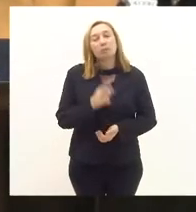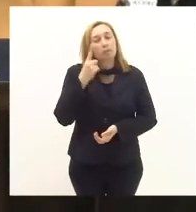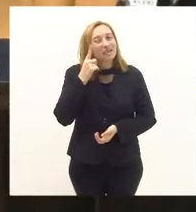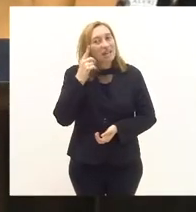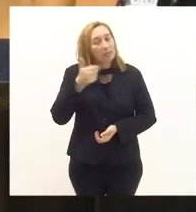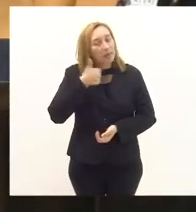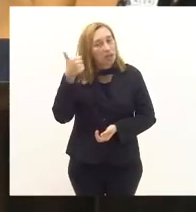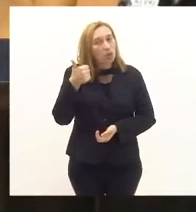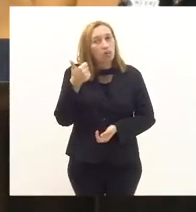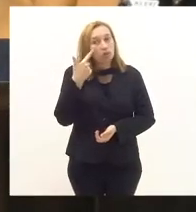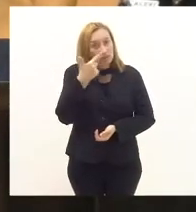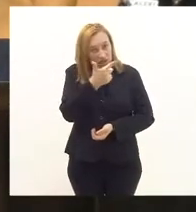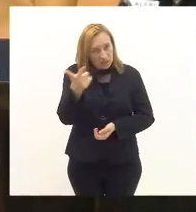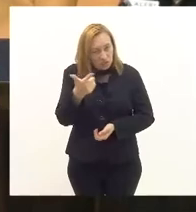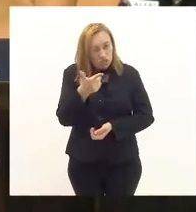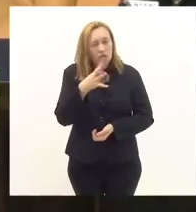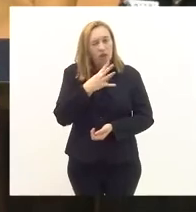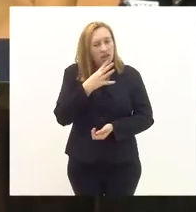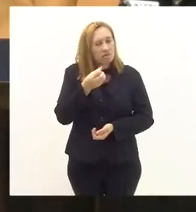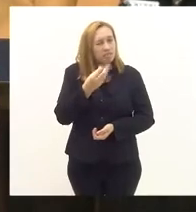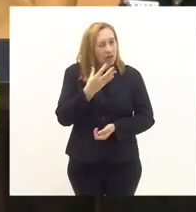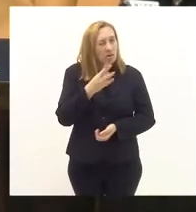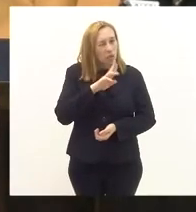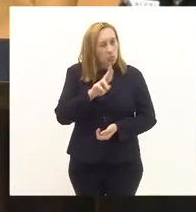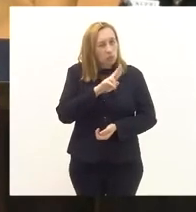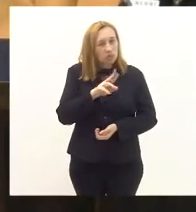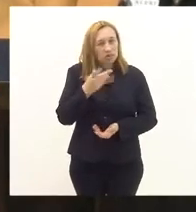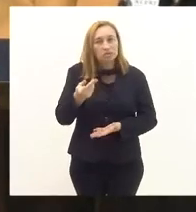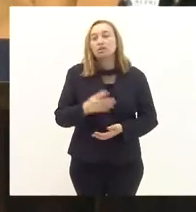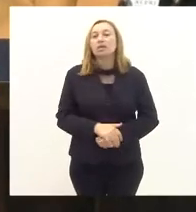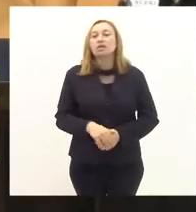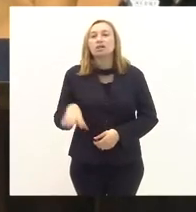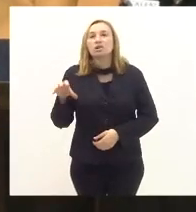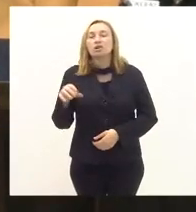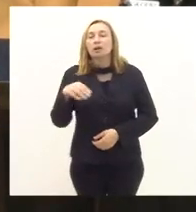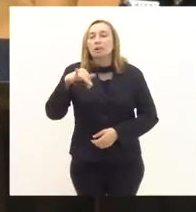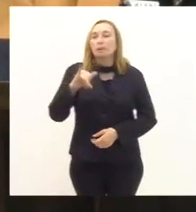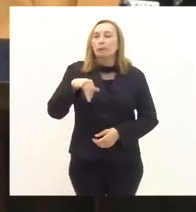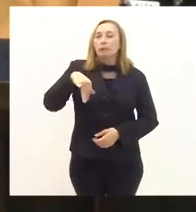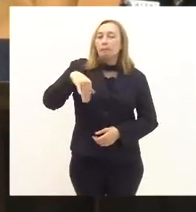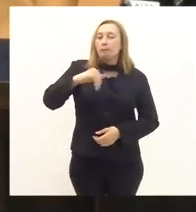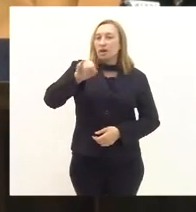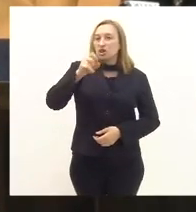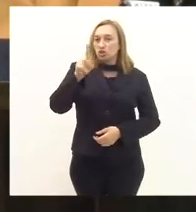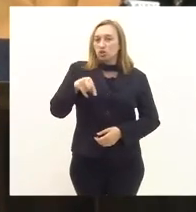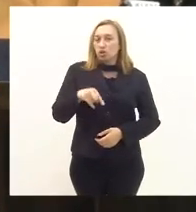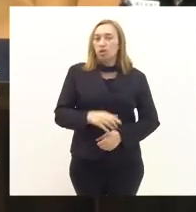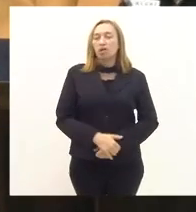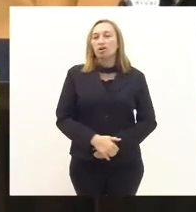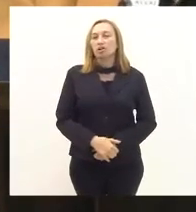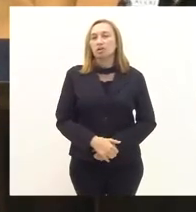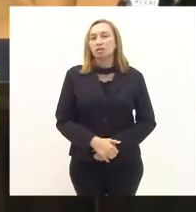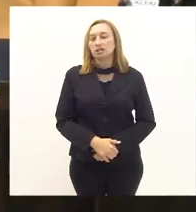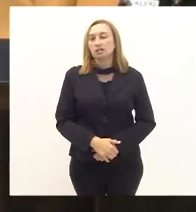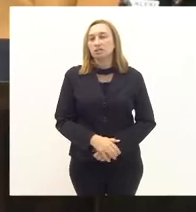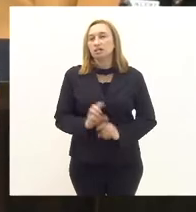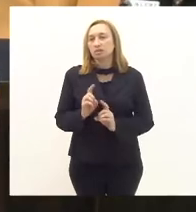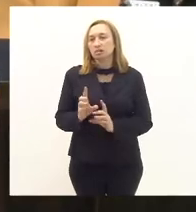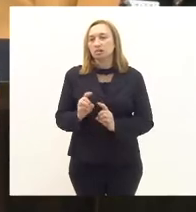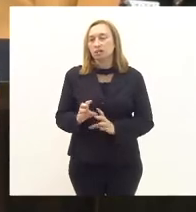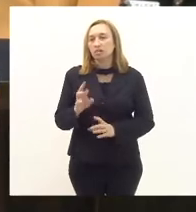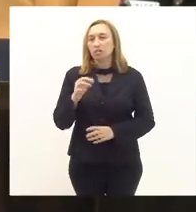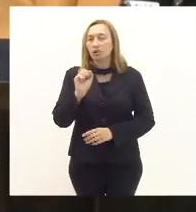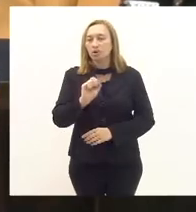refletirem, eu sei que sabem disso, já devem ter usado isso. Ouçamos Major Elton, discípulo do meu companheiro